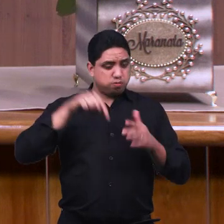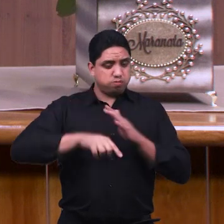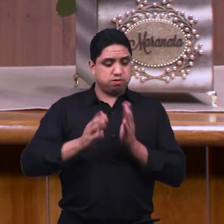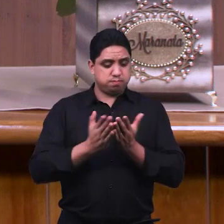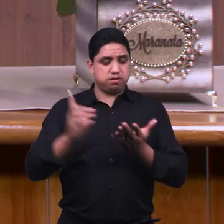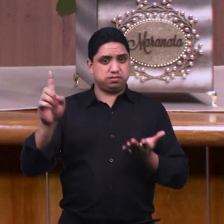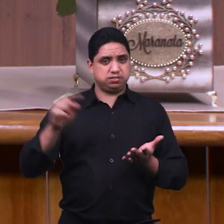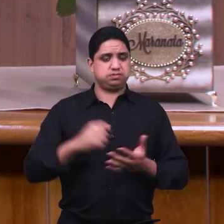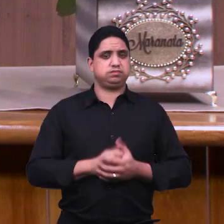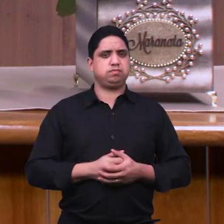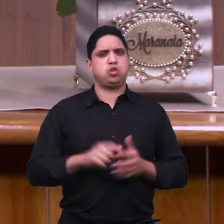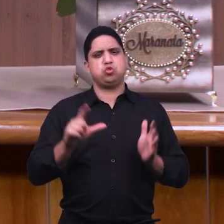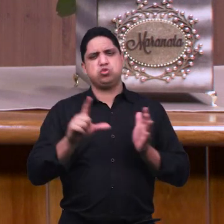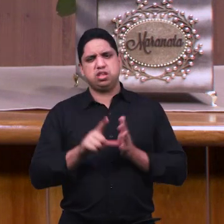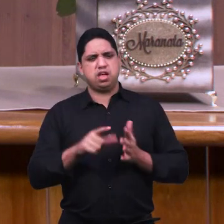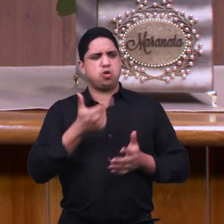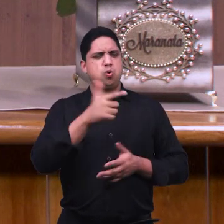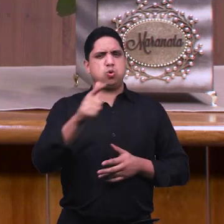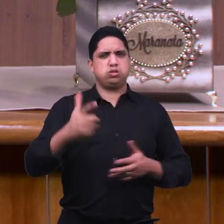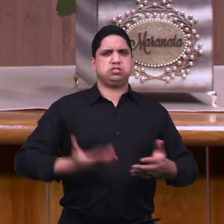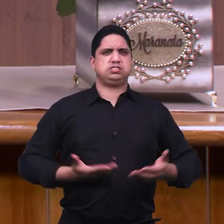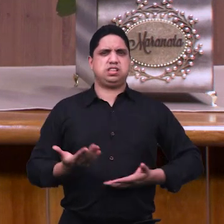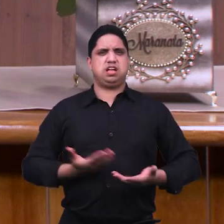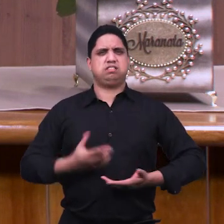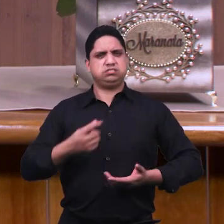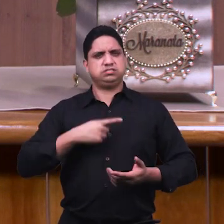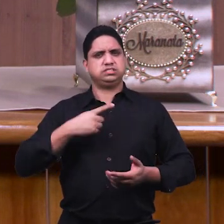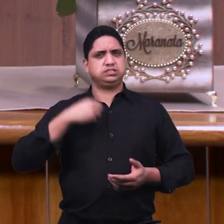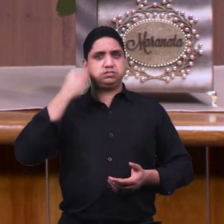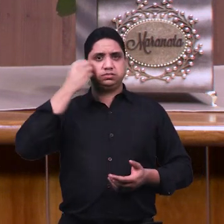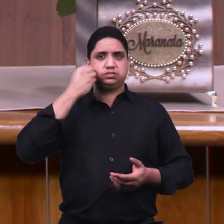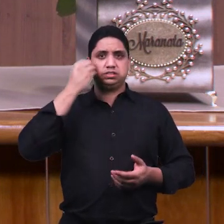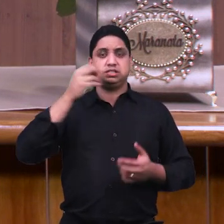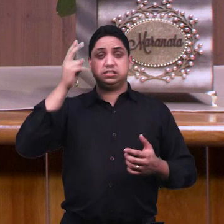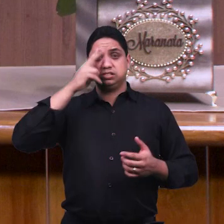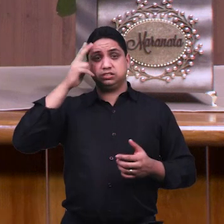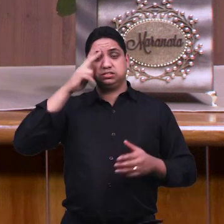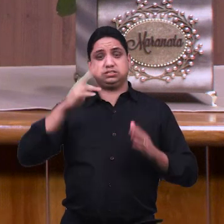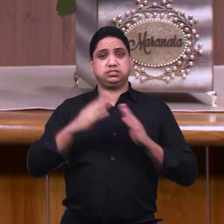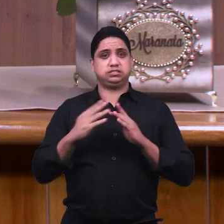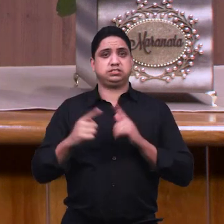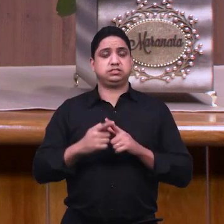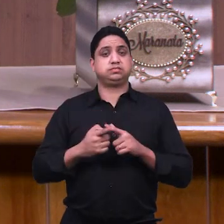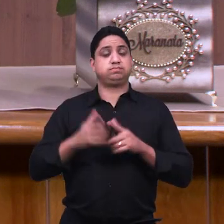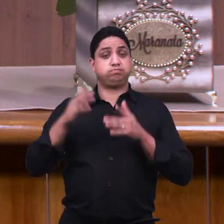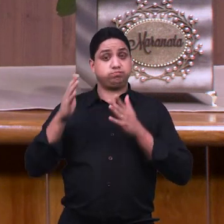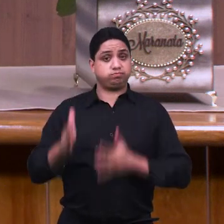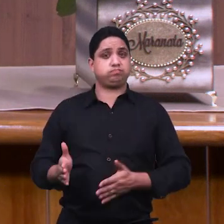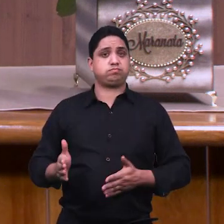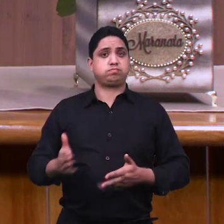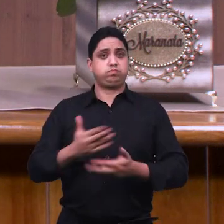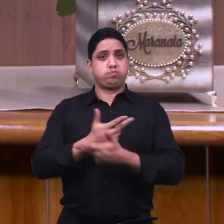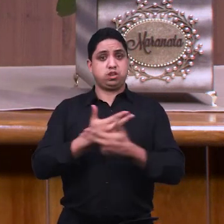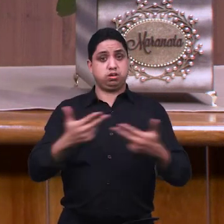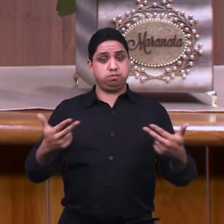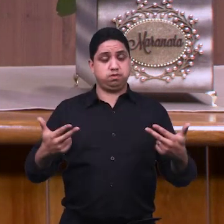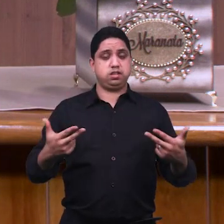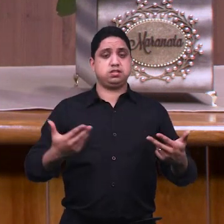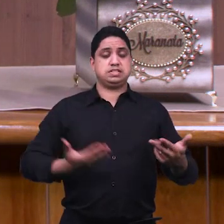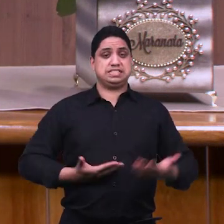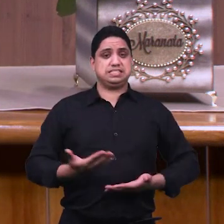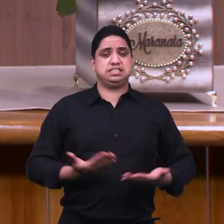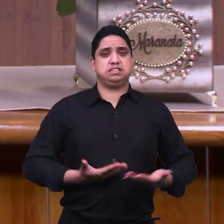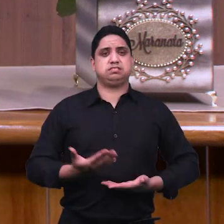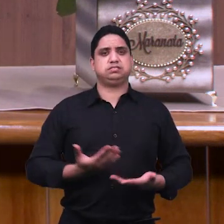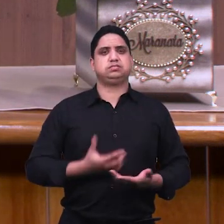irmãos, na Bíblia tiveram experiência com a palavra, na história da igreja. Muitos cristãos, em toda a história,